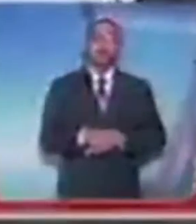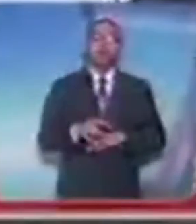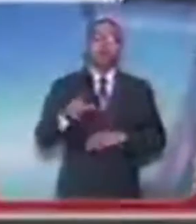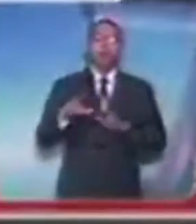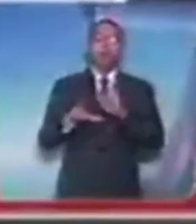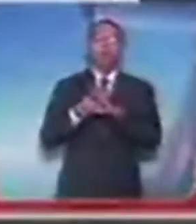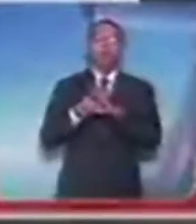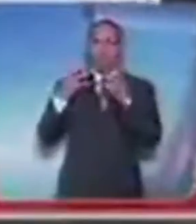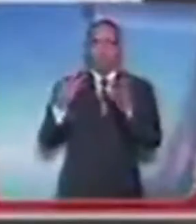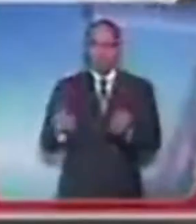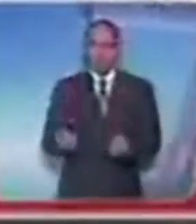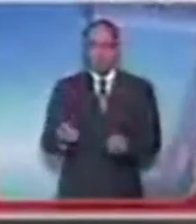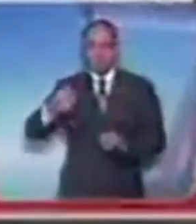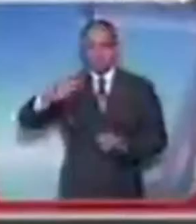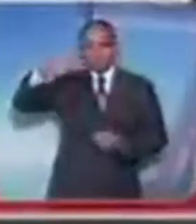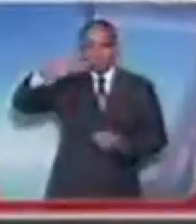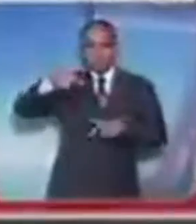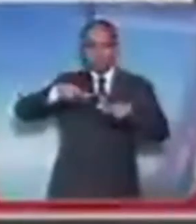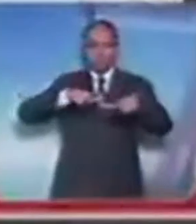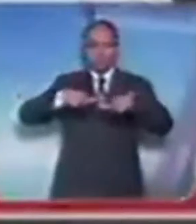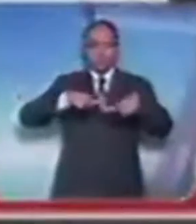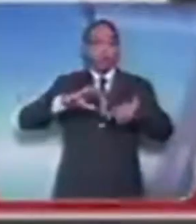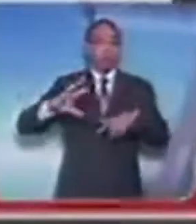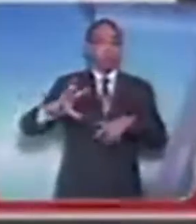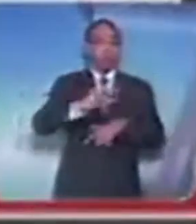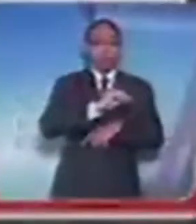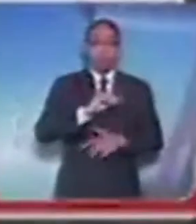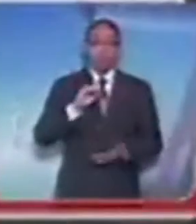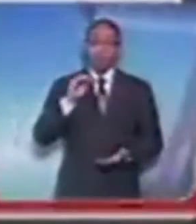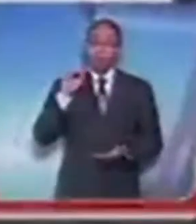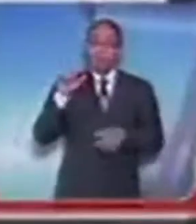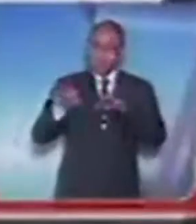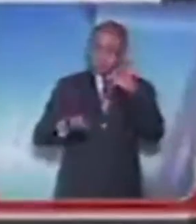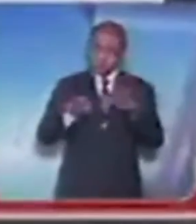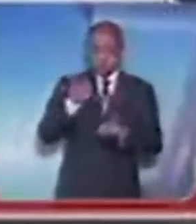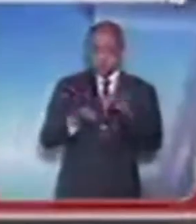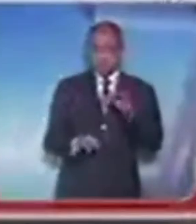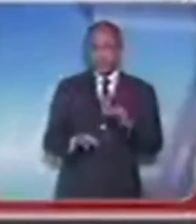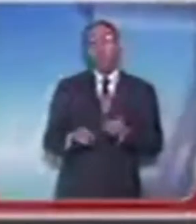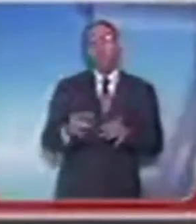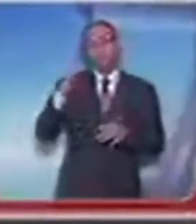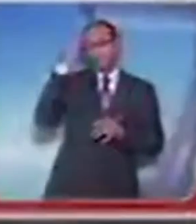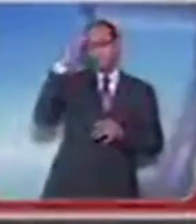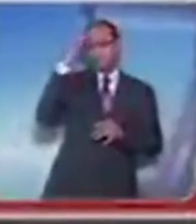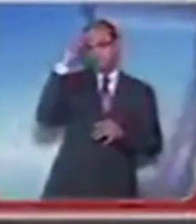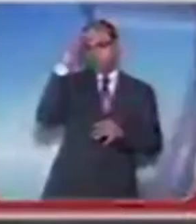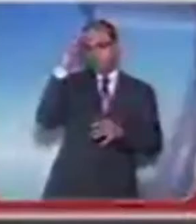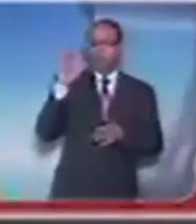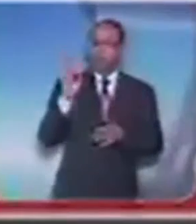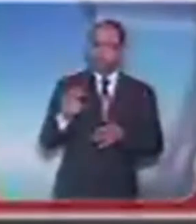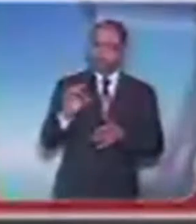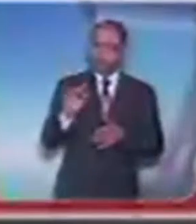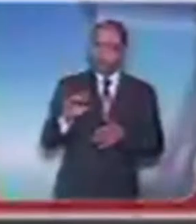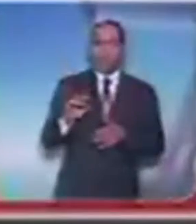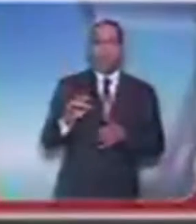aprovado a terceirização completa. Até então, a nossa justiça tinha o entendimento de que apenas a